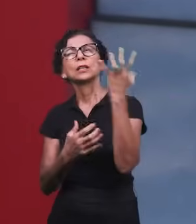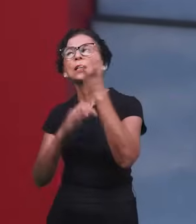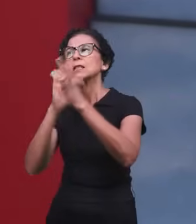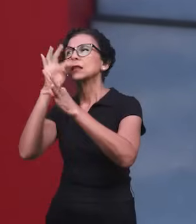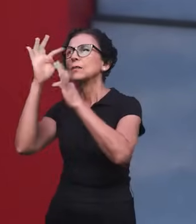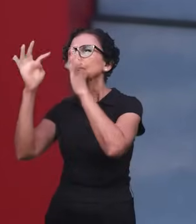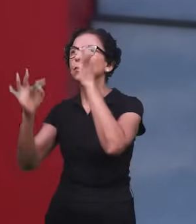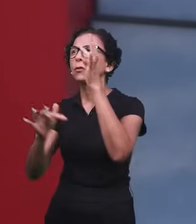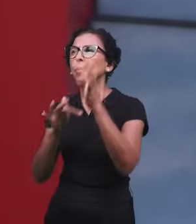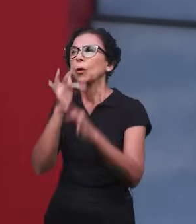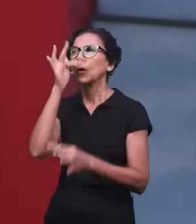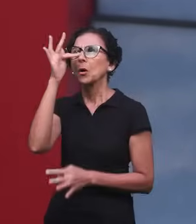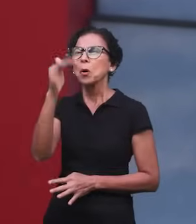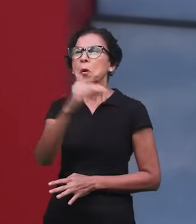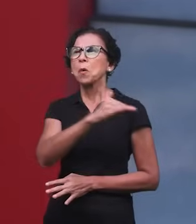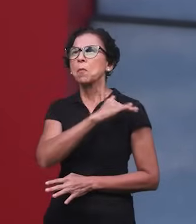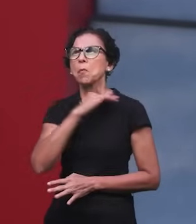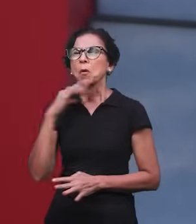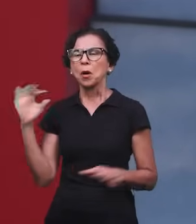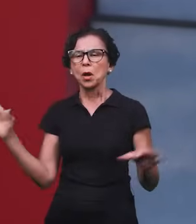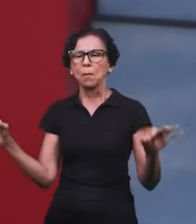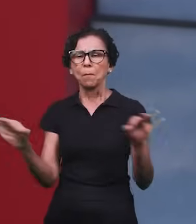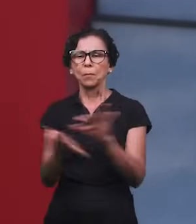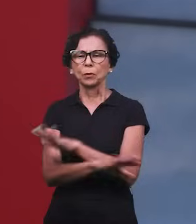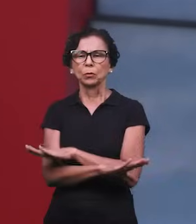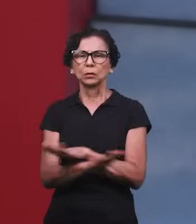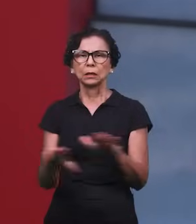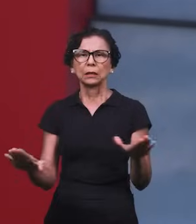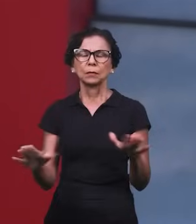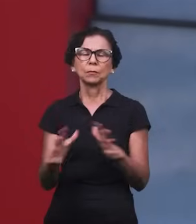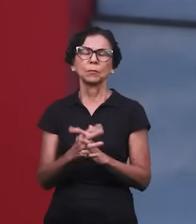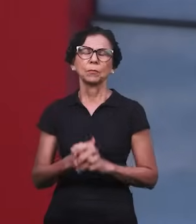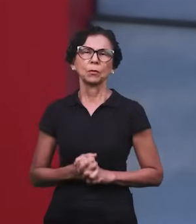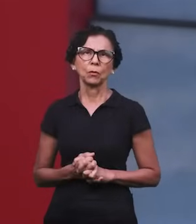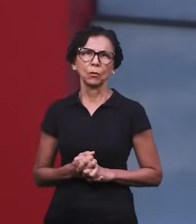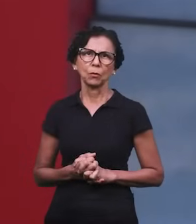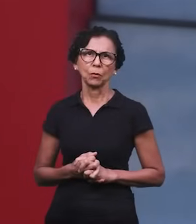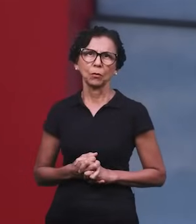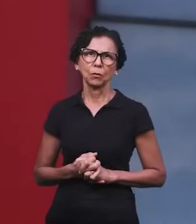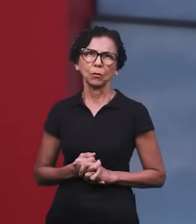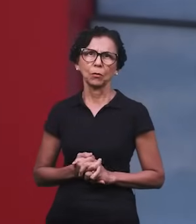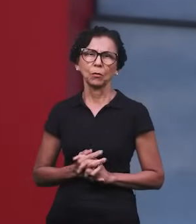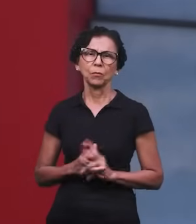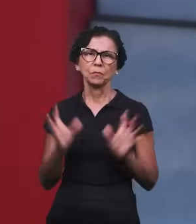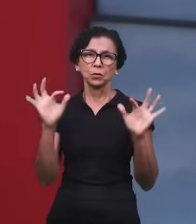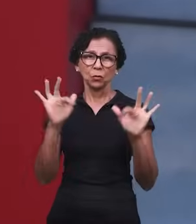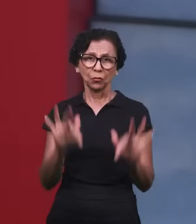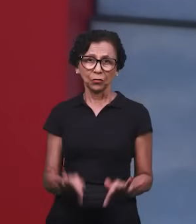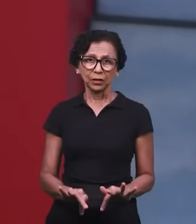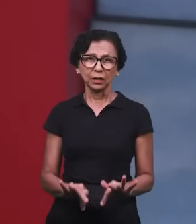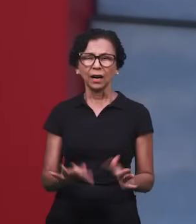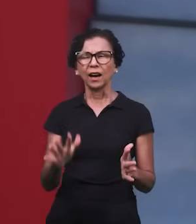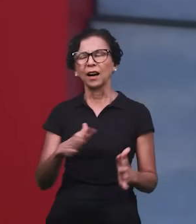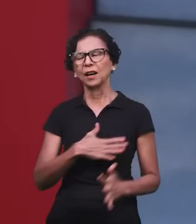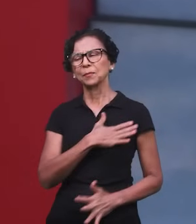não existe vida após a morte. O fim, estou misturando aqui estoicos com epicureus, o fim de todas as coisas é o